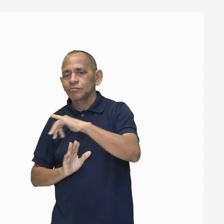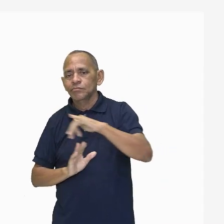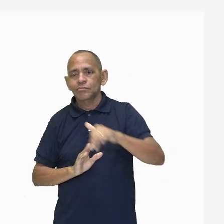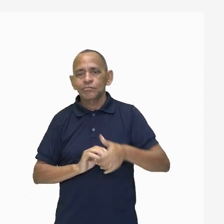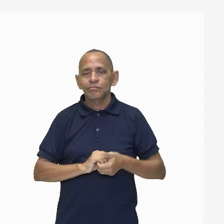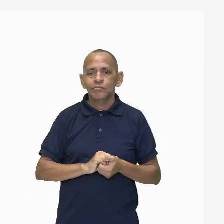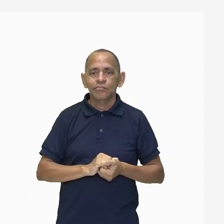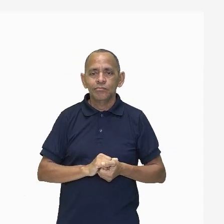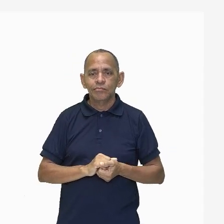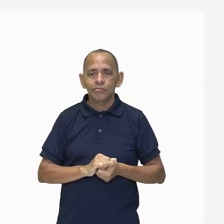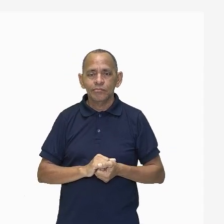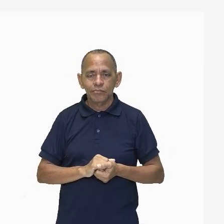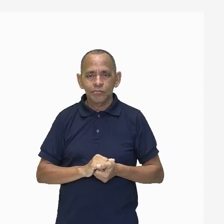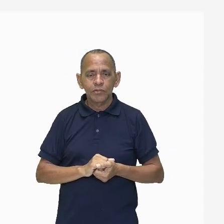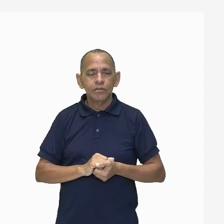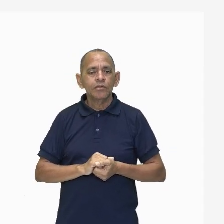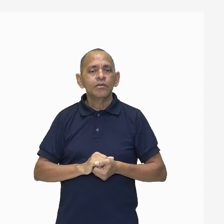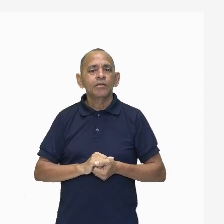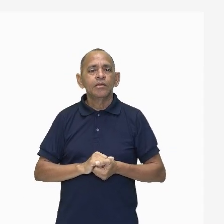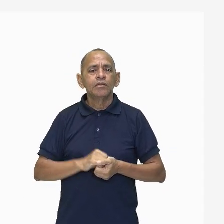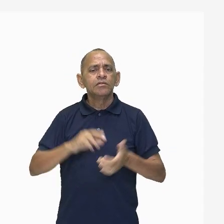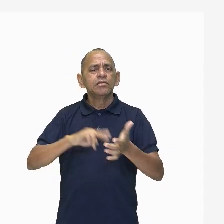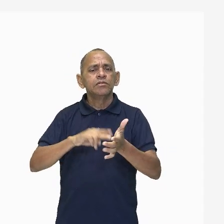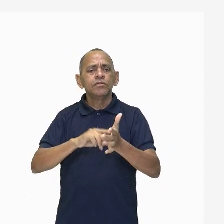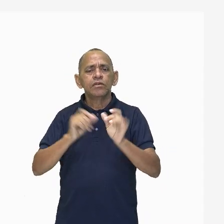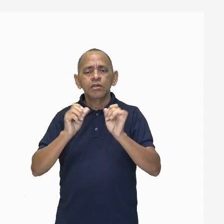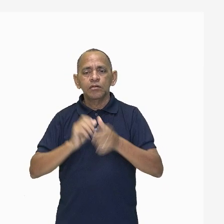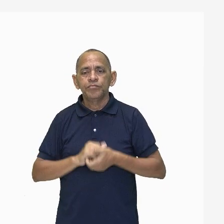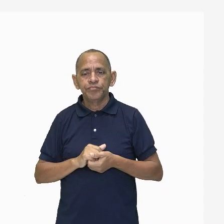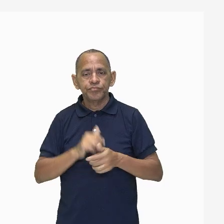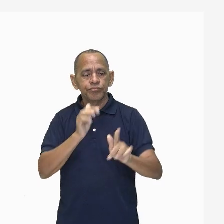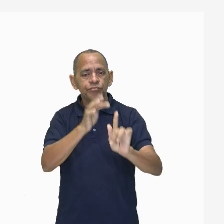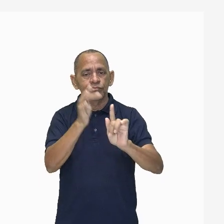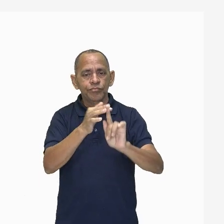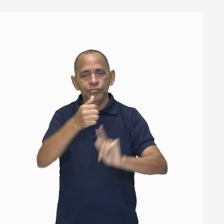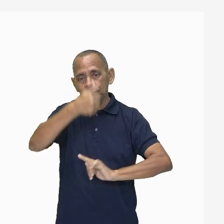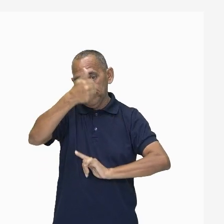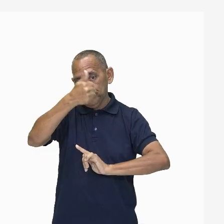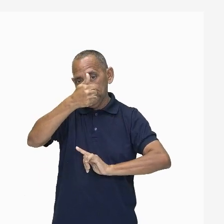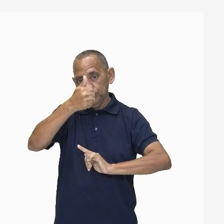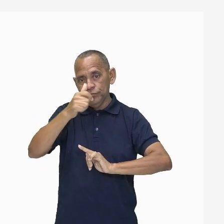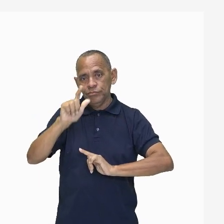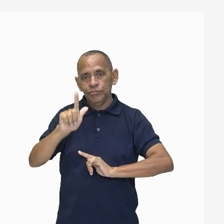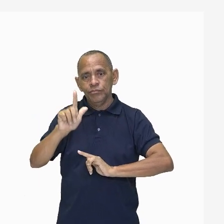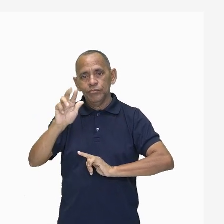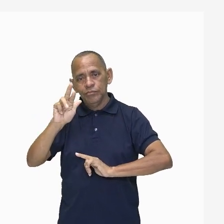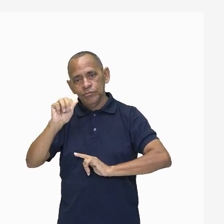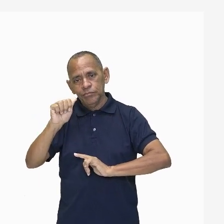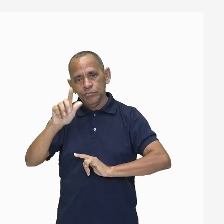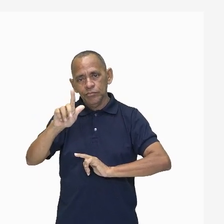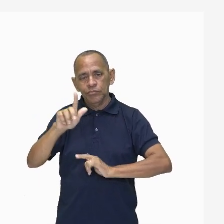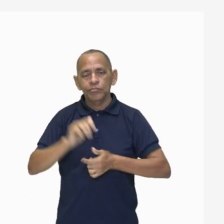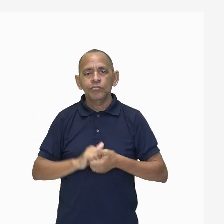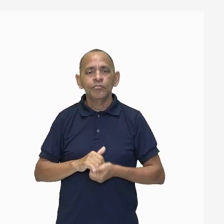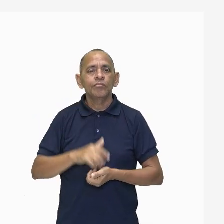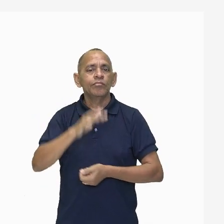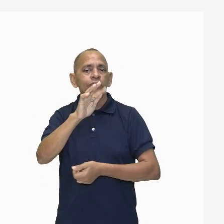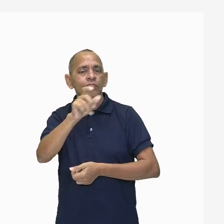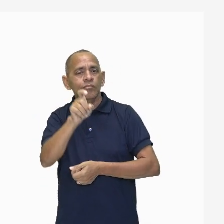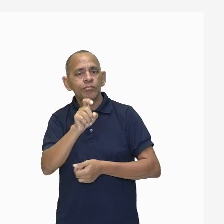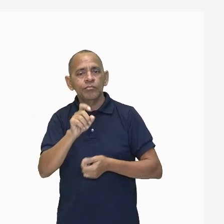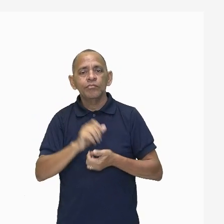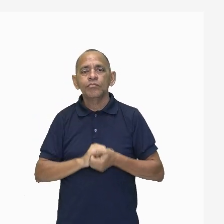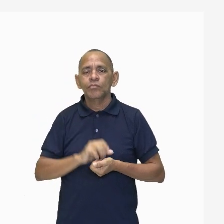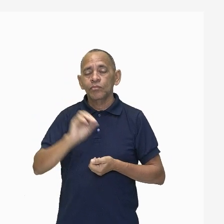mesmo uma função afim, ou uma função do primeiro grau, é toda função que é desse tipo aí, ó, f de x ou y igual a x mais